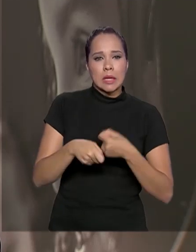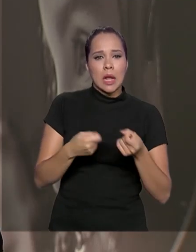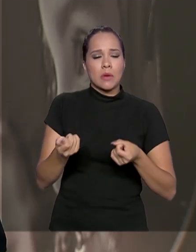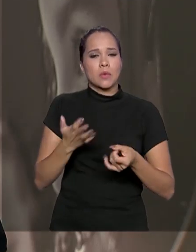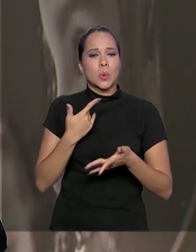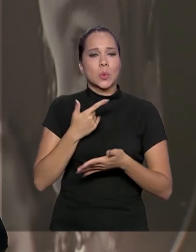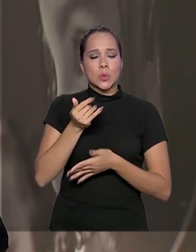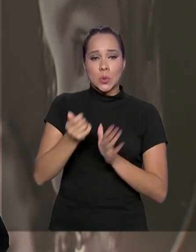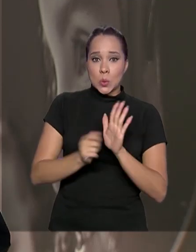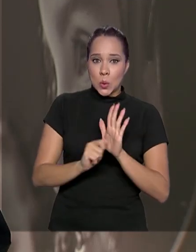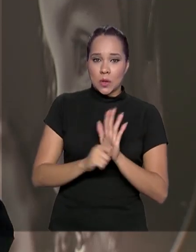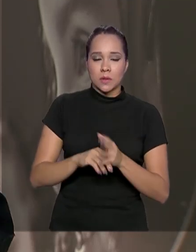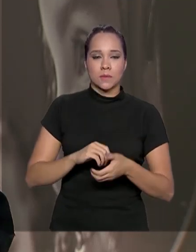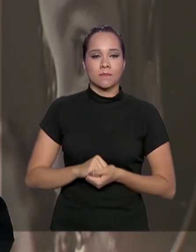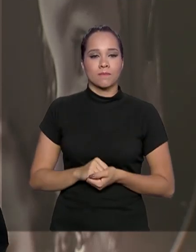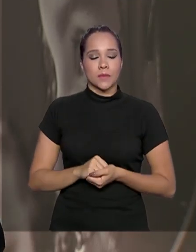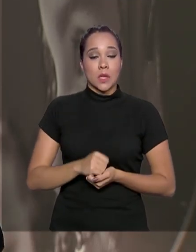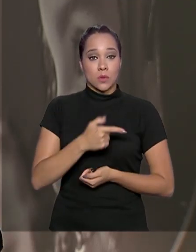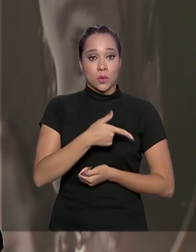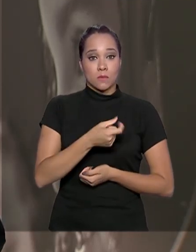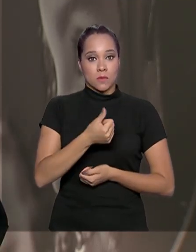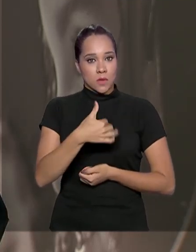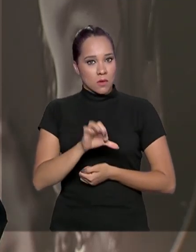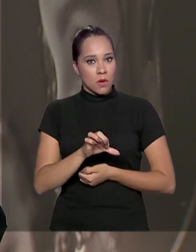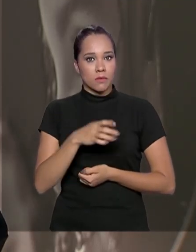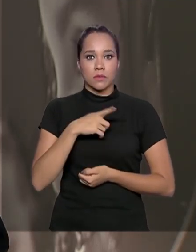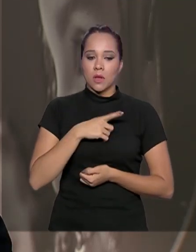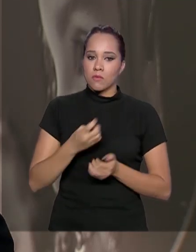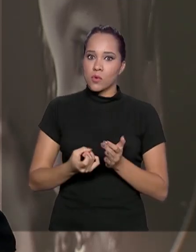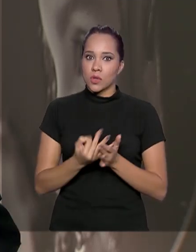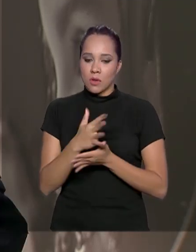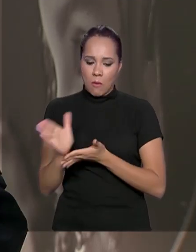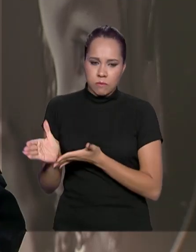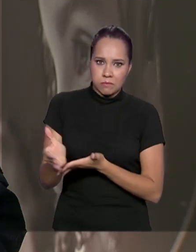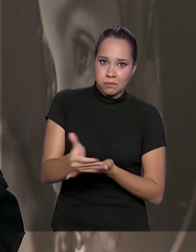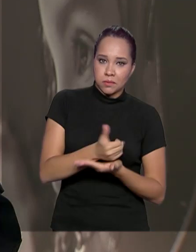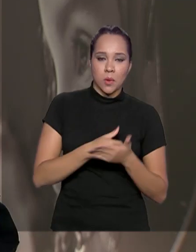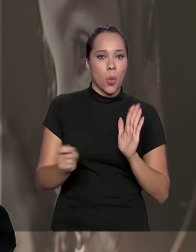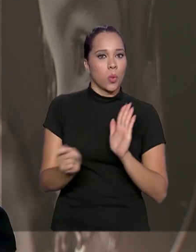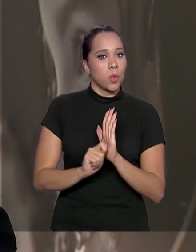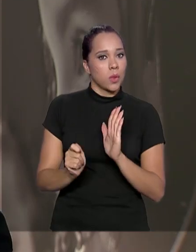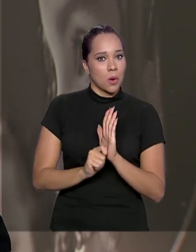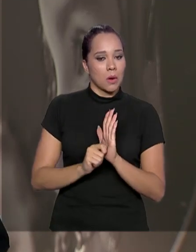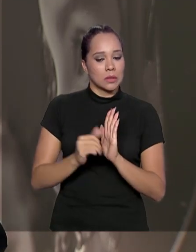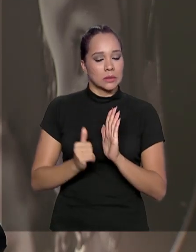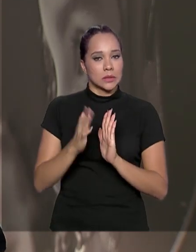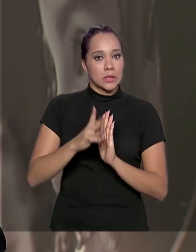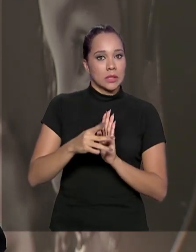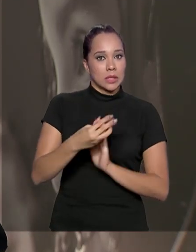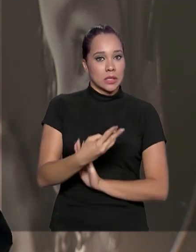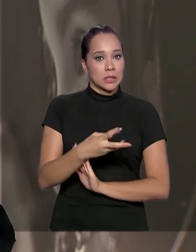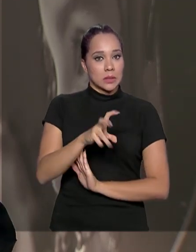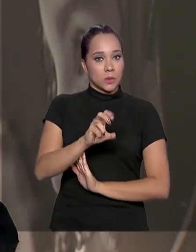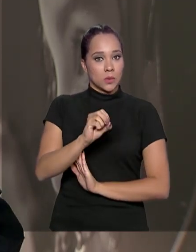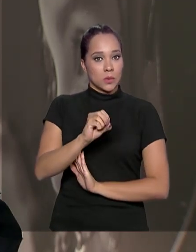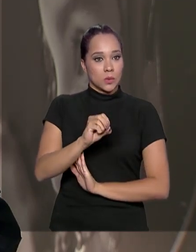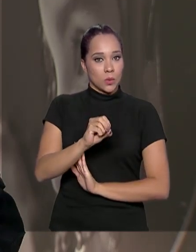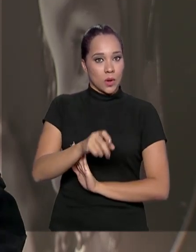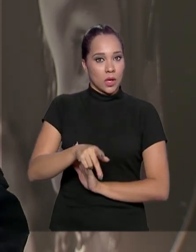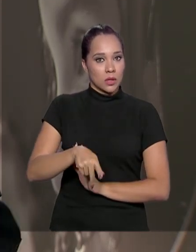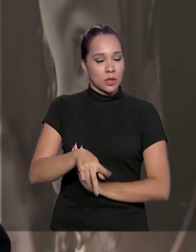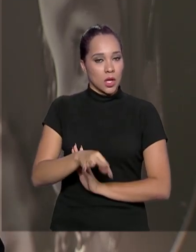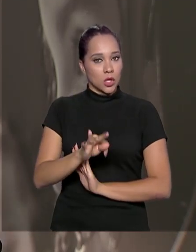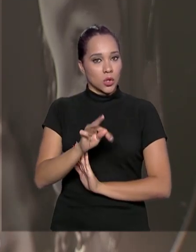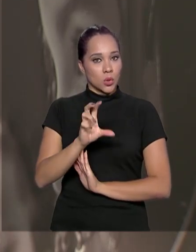2019, nós tivemos recordes de apreensão de drogas. Foram mais de 350 toneladas de drogas, disso,